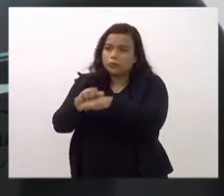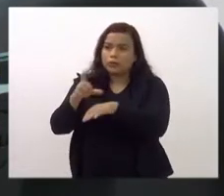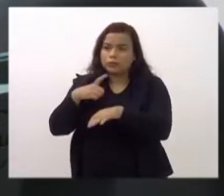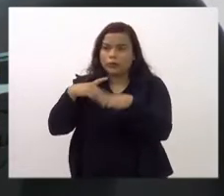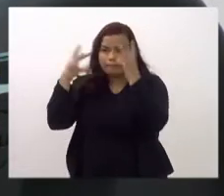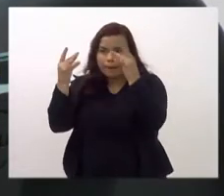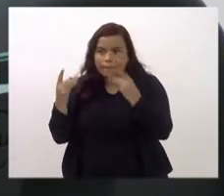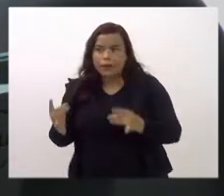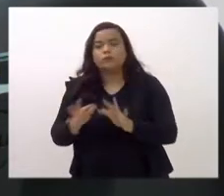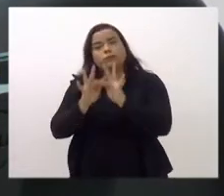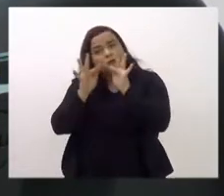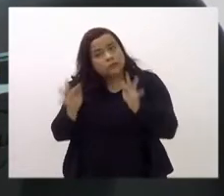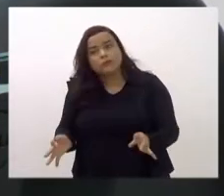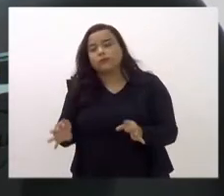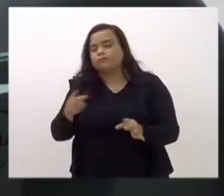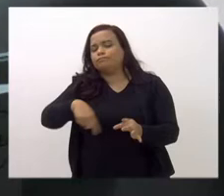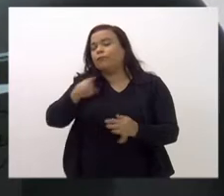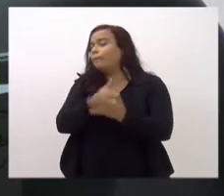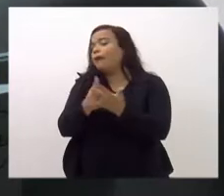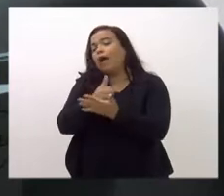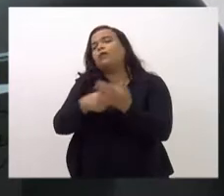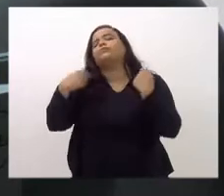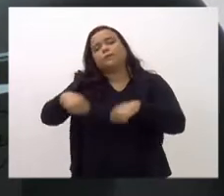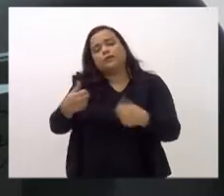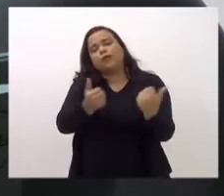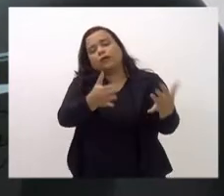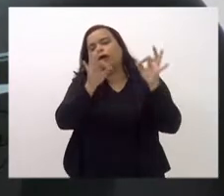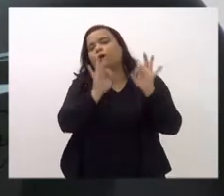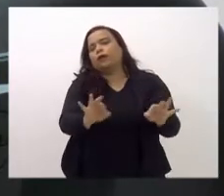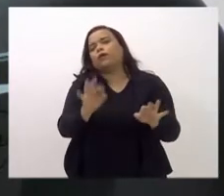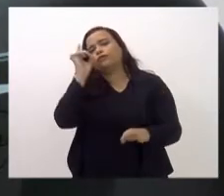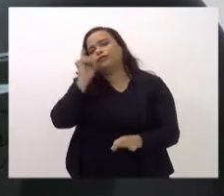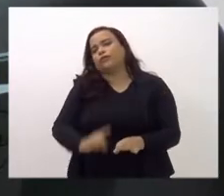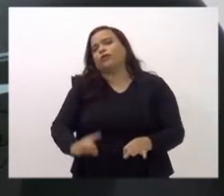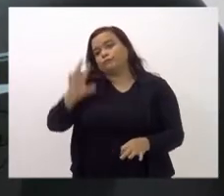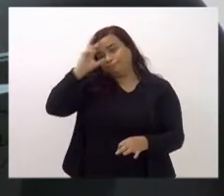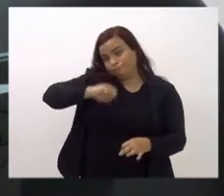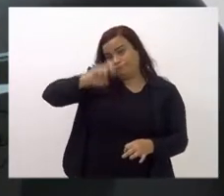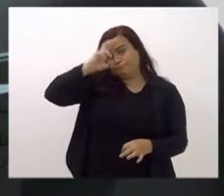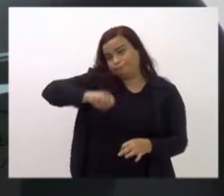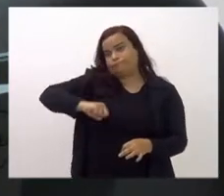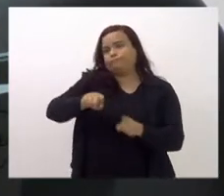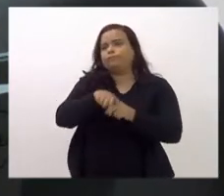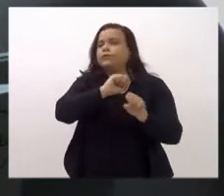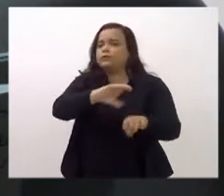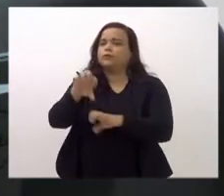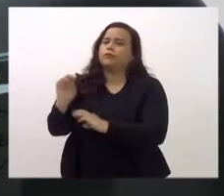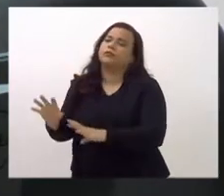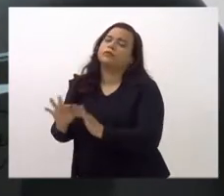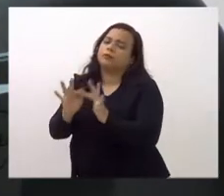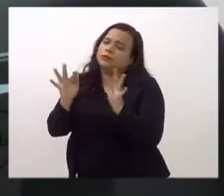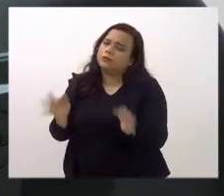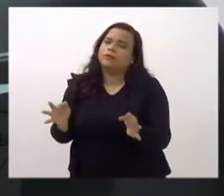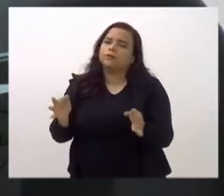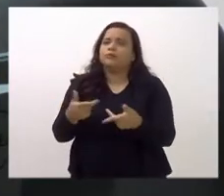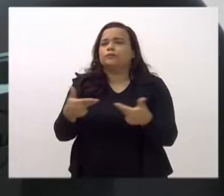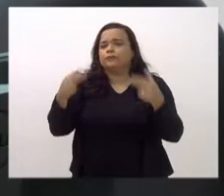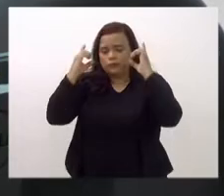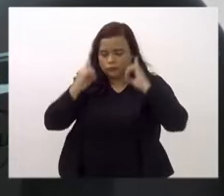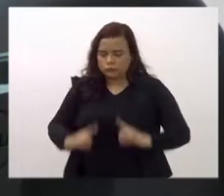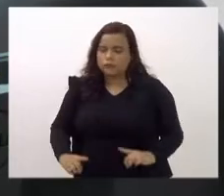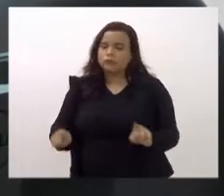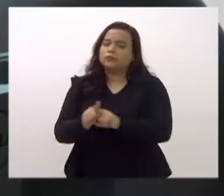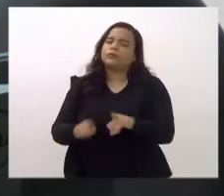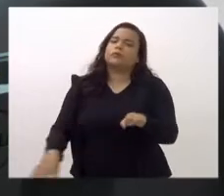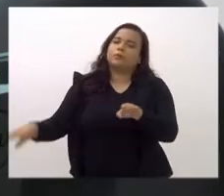aspectos mínimos para garantir o direito de aprender e ensinar minimamente em condições dignas e condições